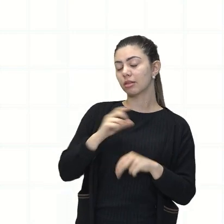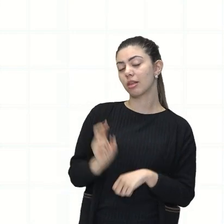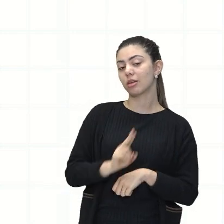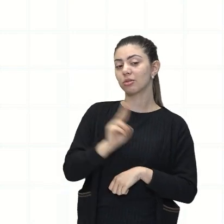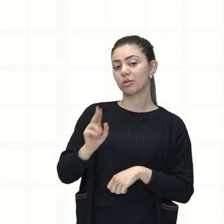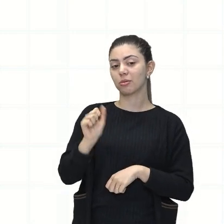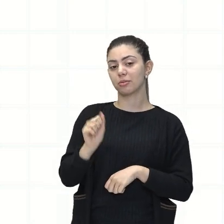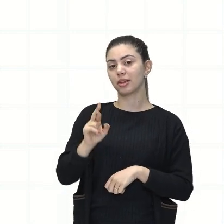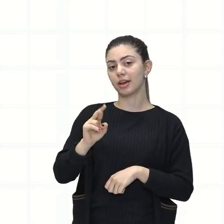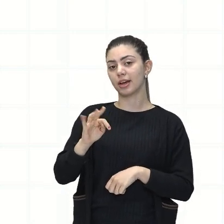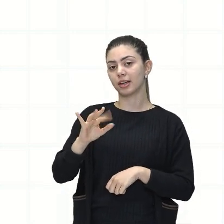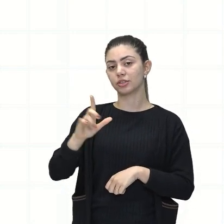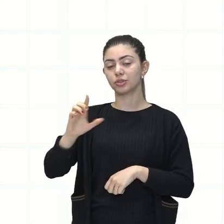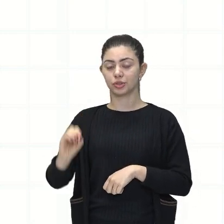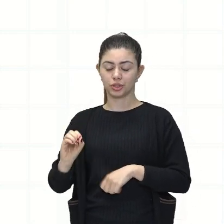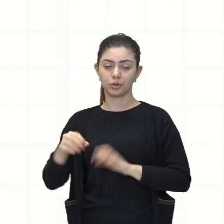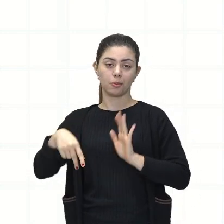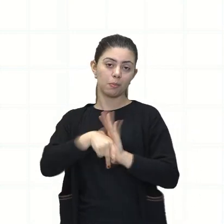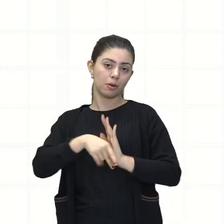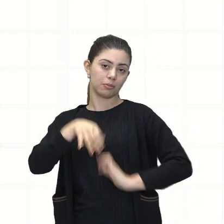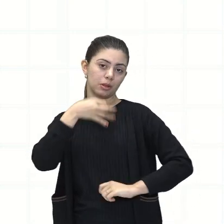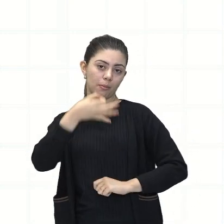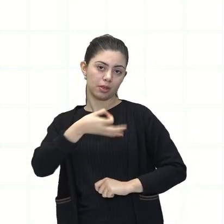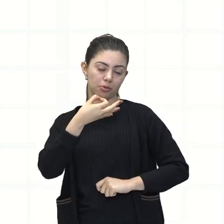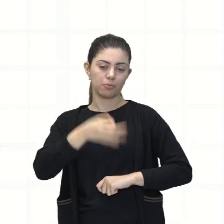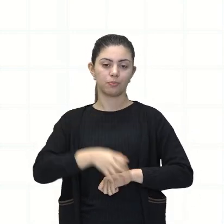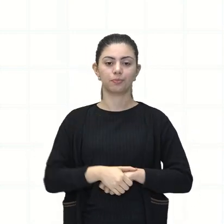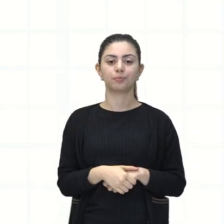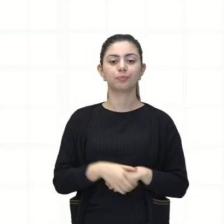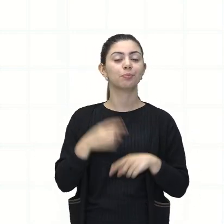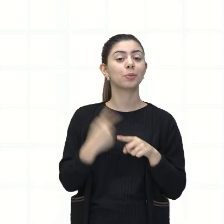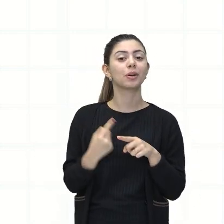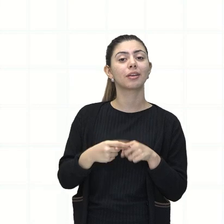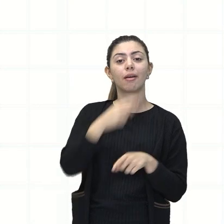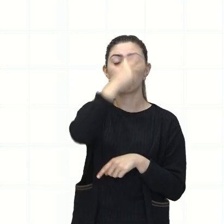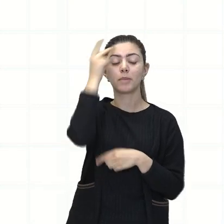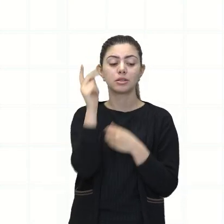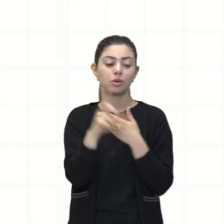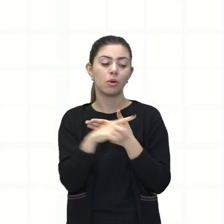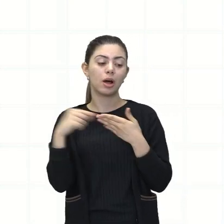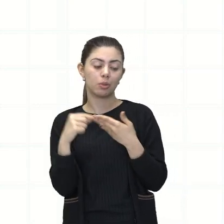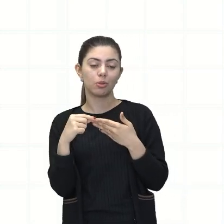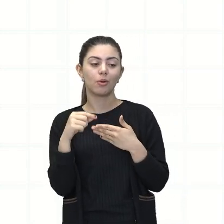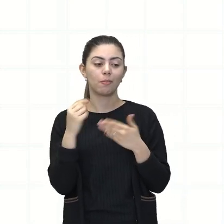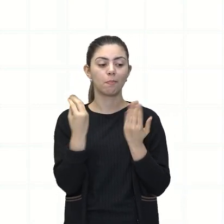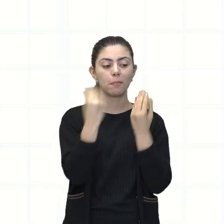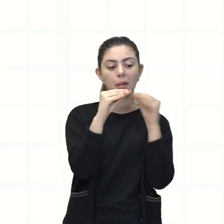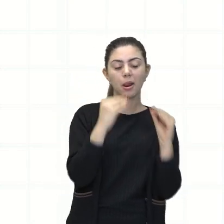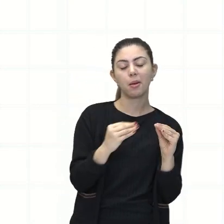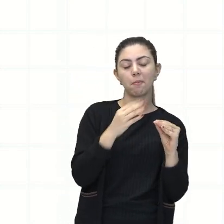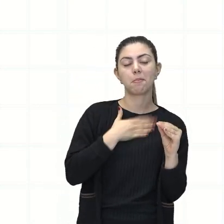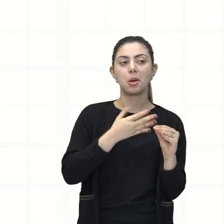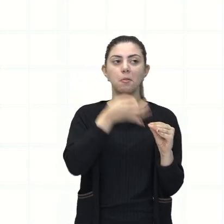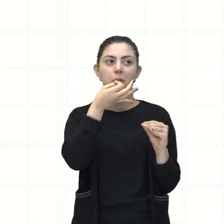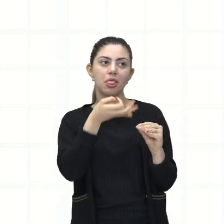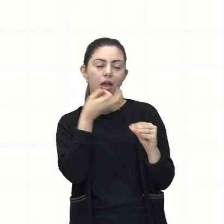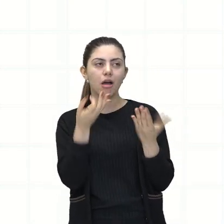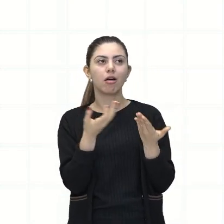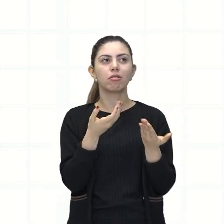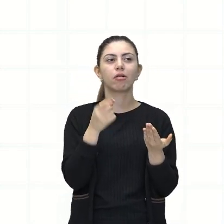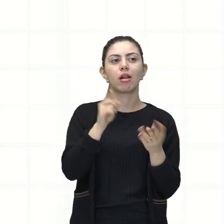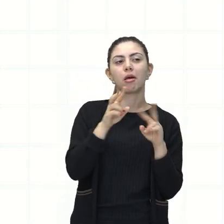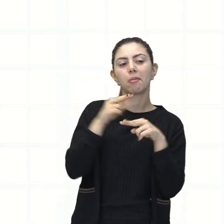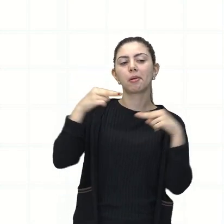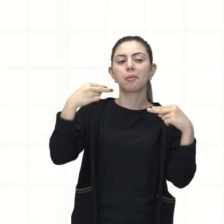né? Um artigo de opinião, porque é a pessoa que está colocando lá o seu ponto de vista,